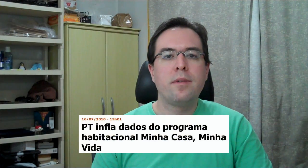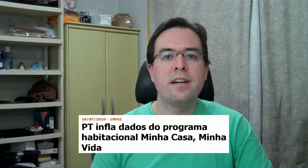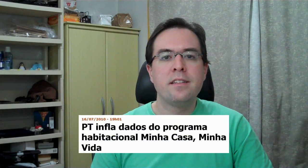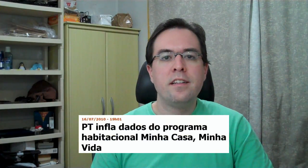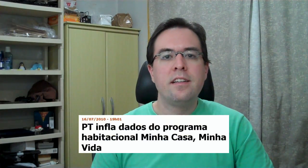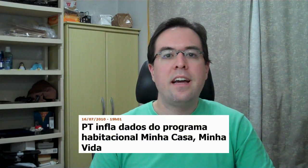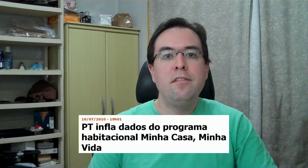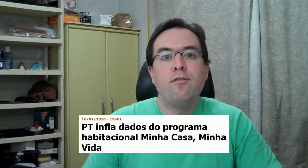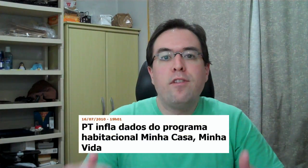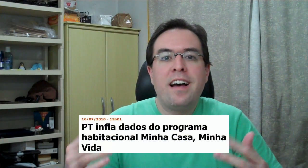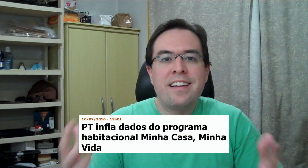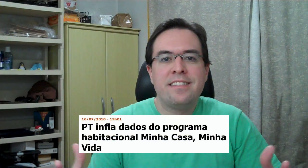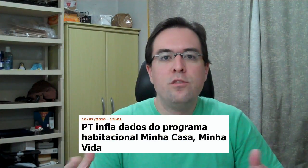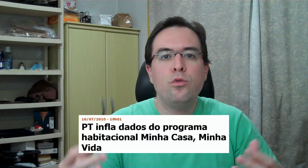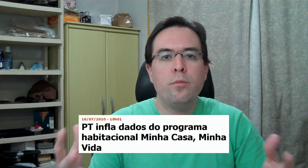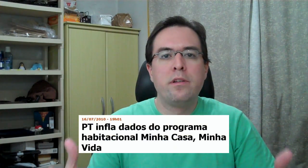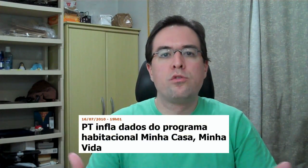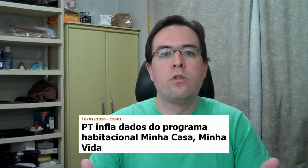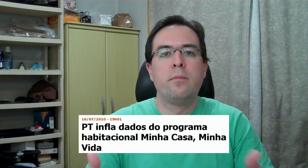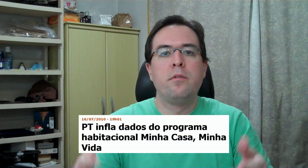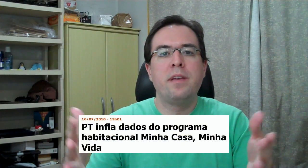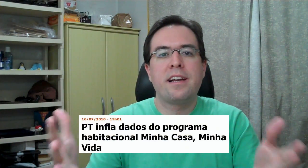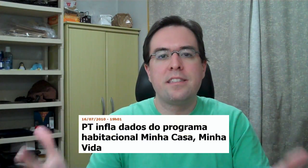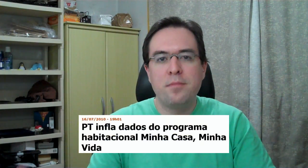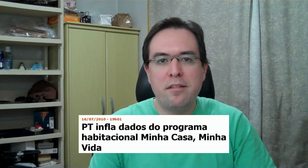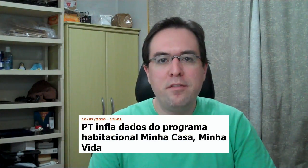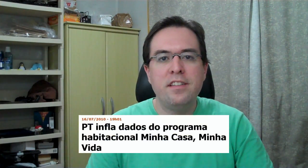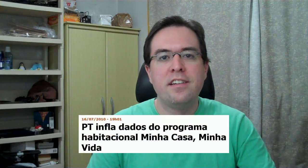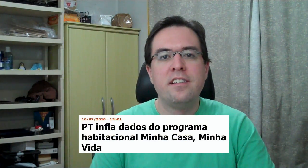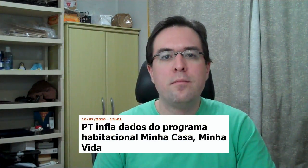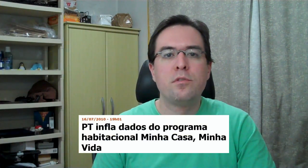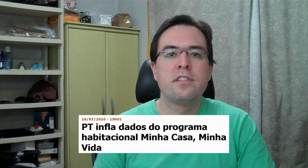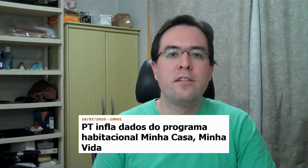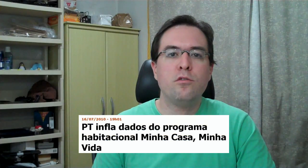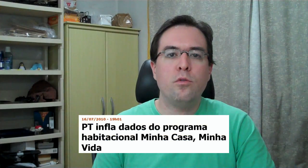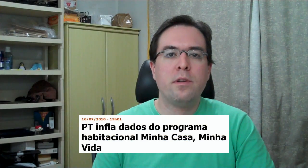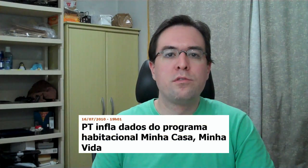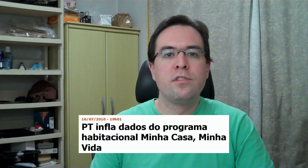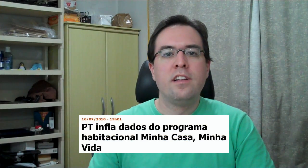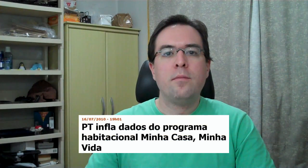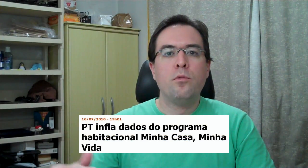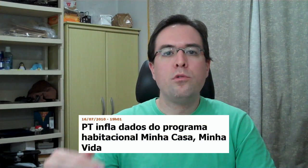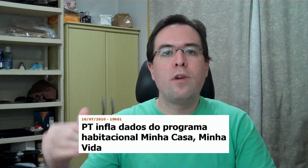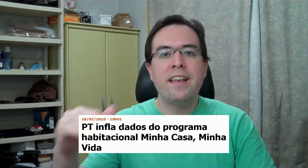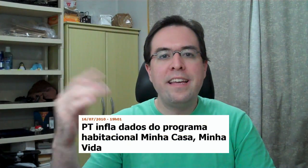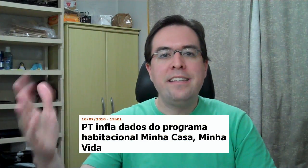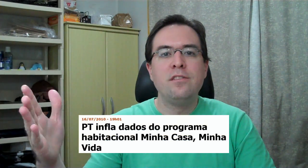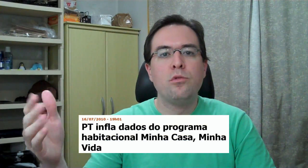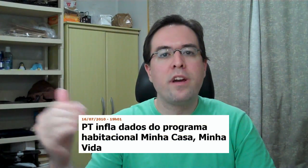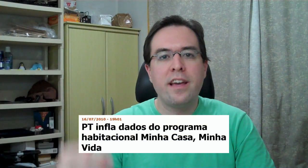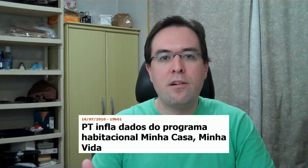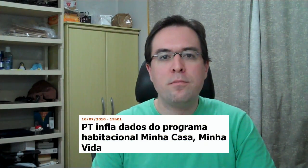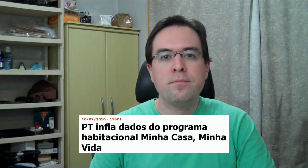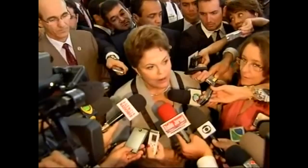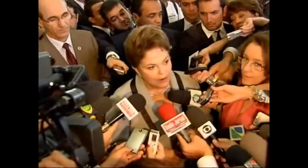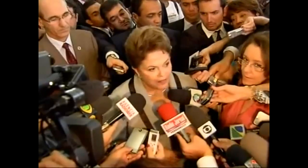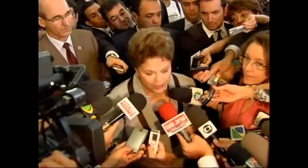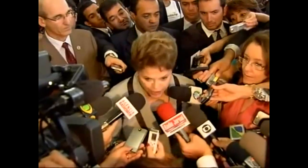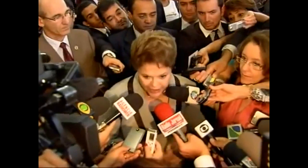a informar, a inflar números sobre o Minha Casa Minha Vida, mostrando números muito além do